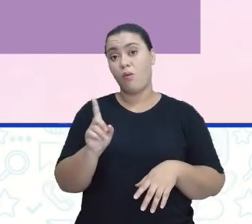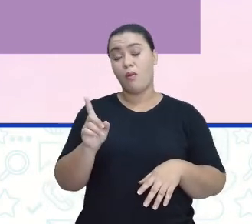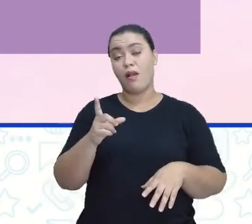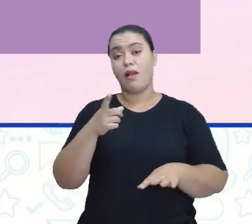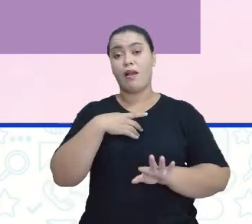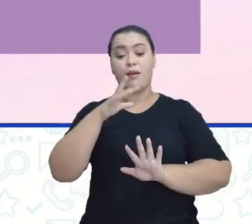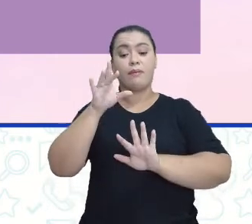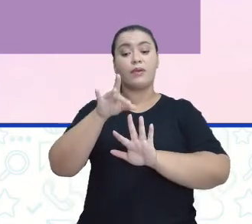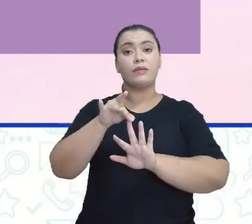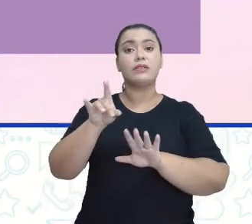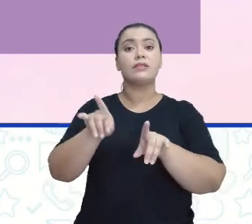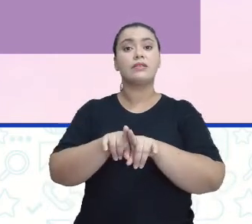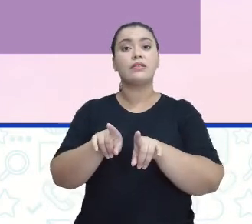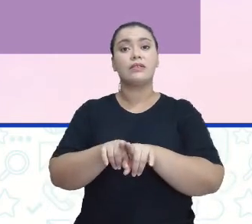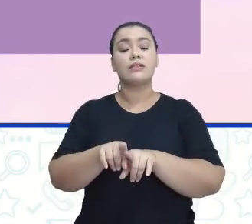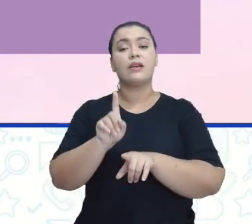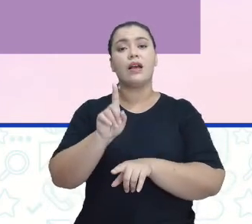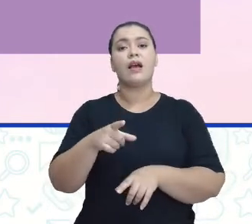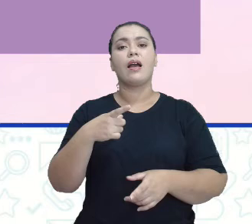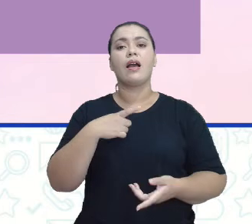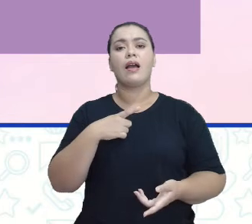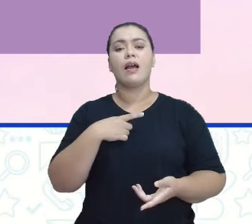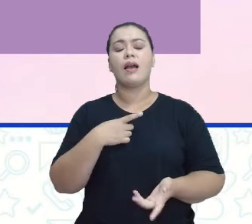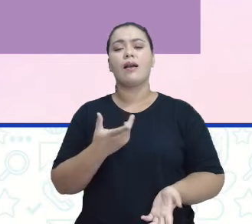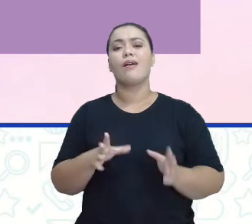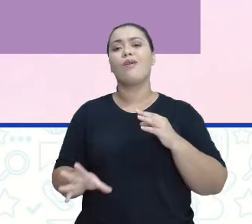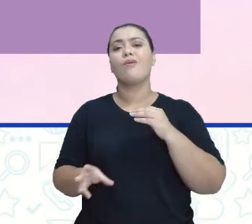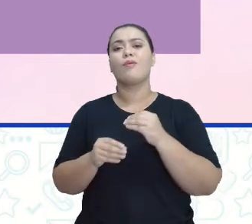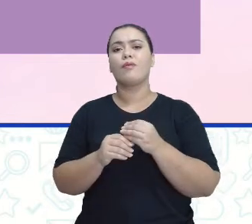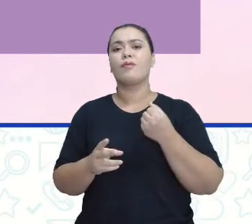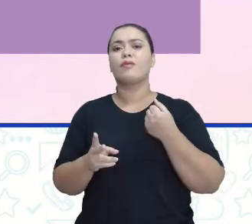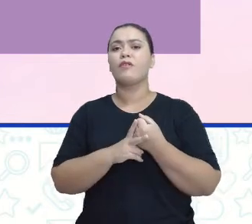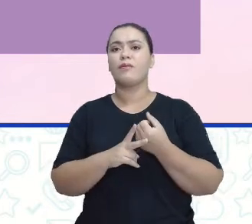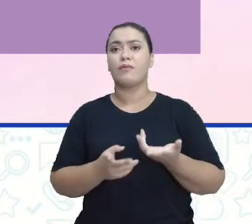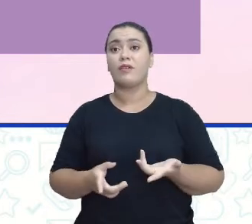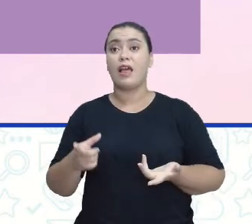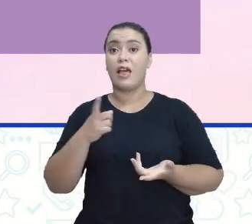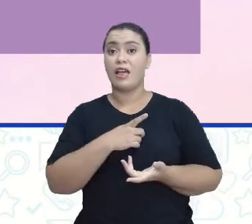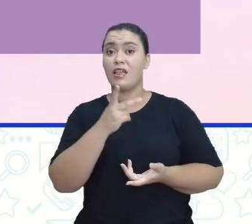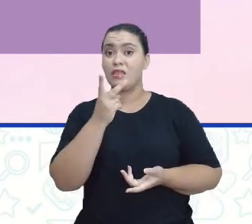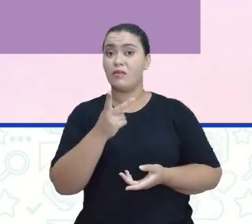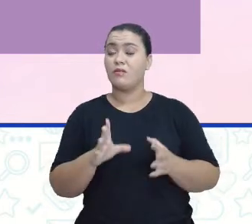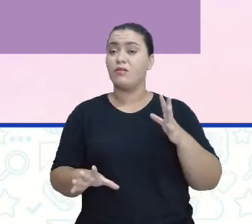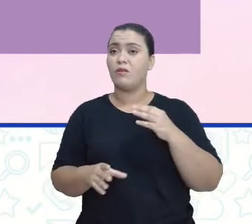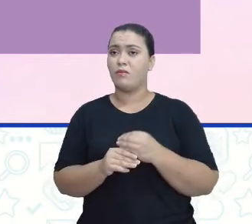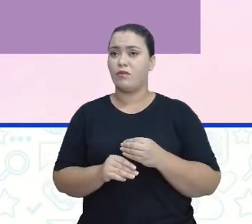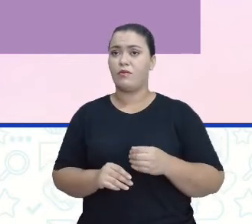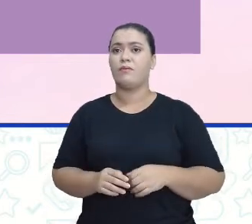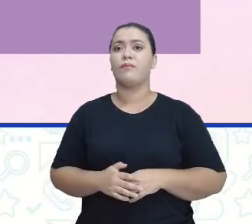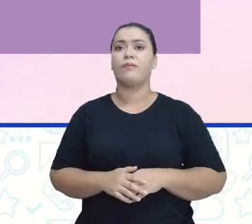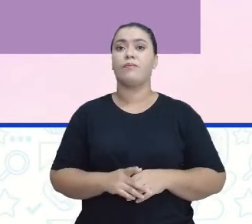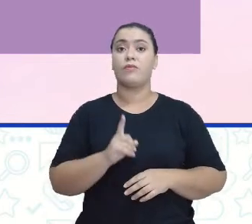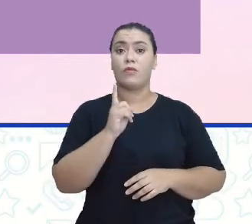preposição e a marca dos complementos verbais. Então, aqui eu tenho dois complementos. Um complemento direto, que é